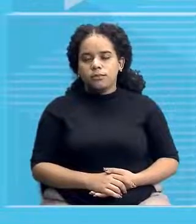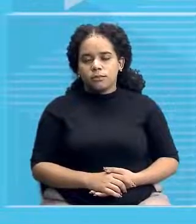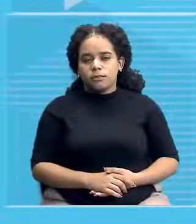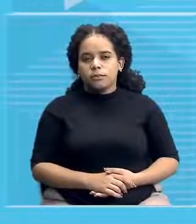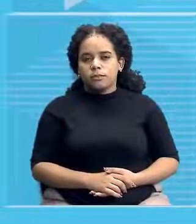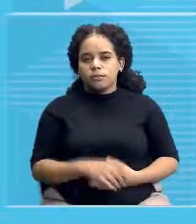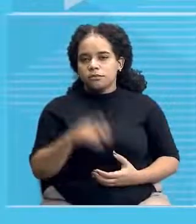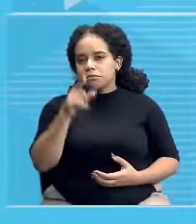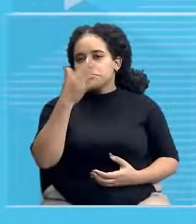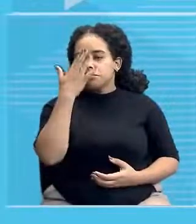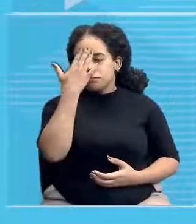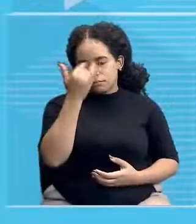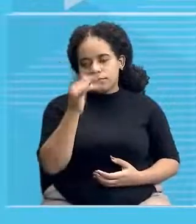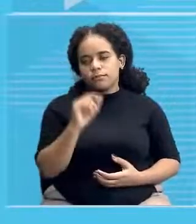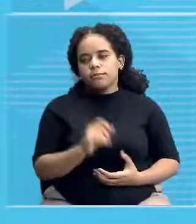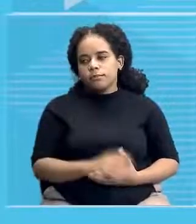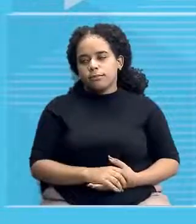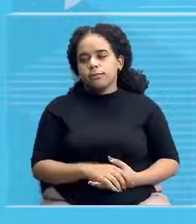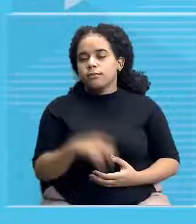Você sabia